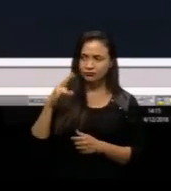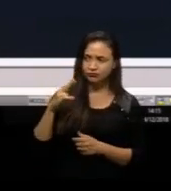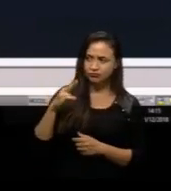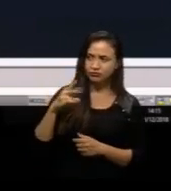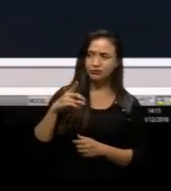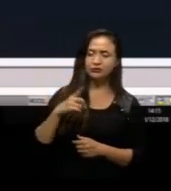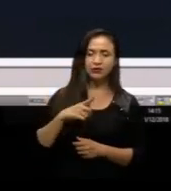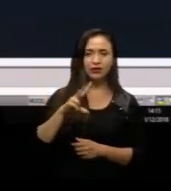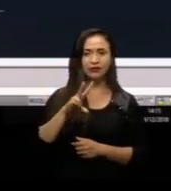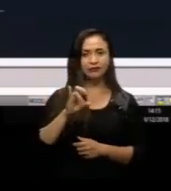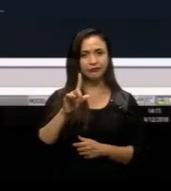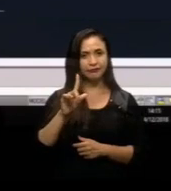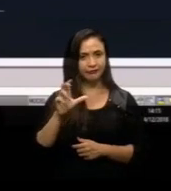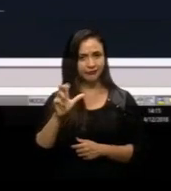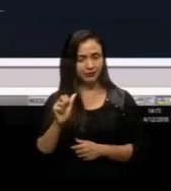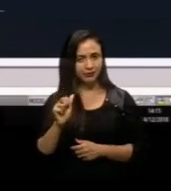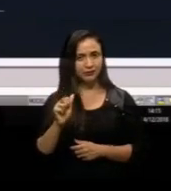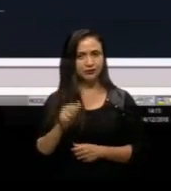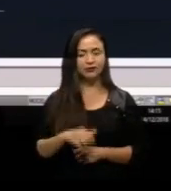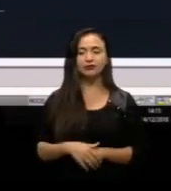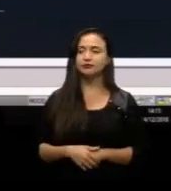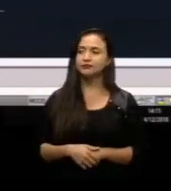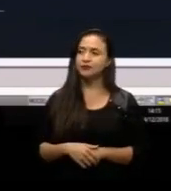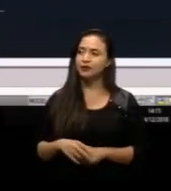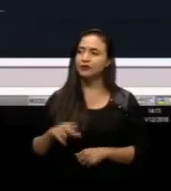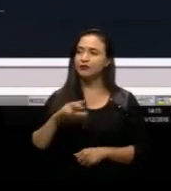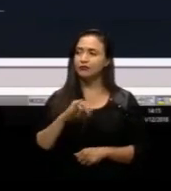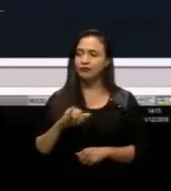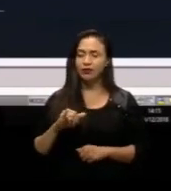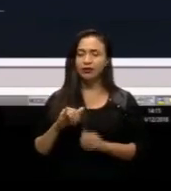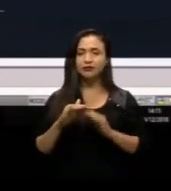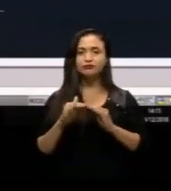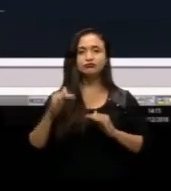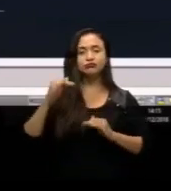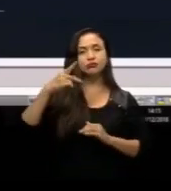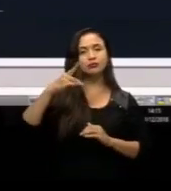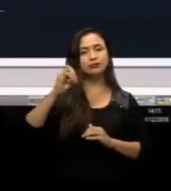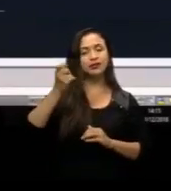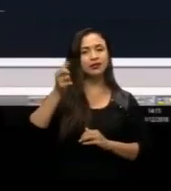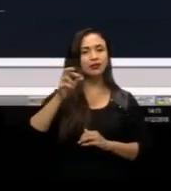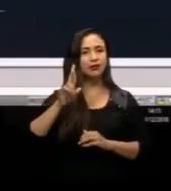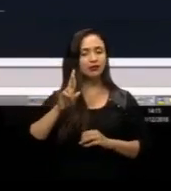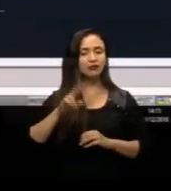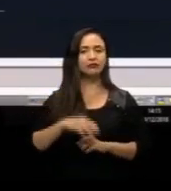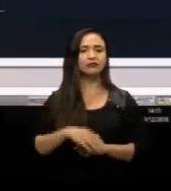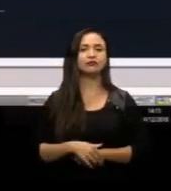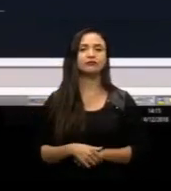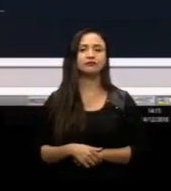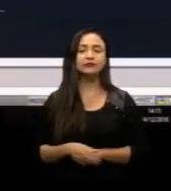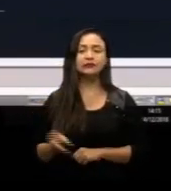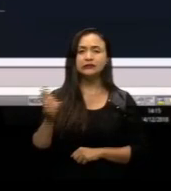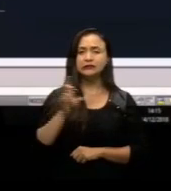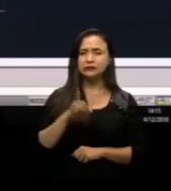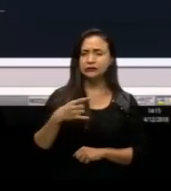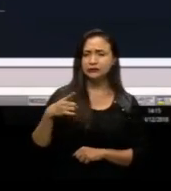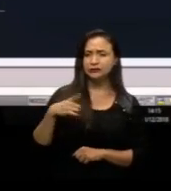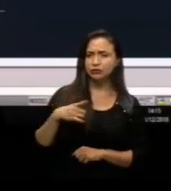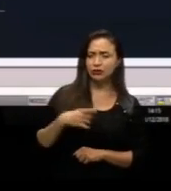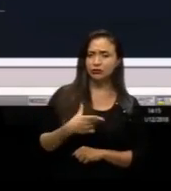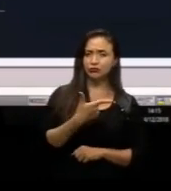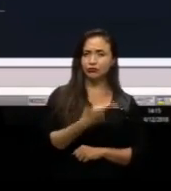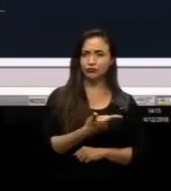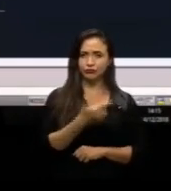viga, certo? Que vai ficar onde vai subir os pilares e a alvenaria. Se eu tenho 20